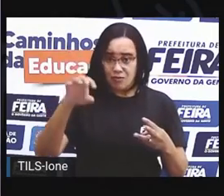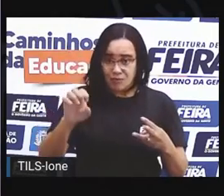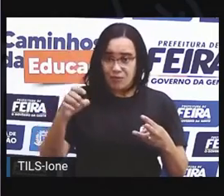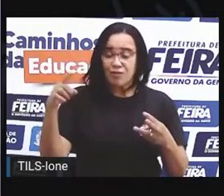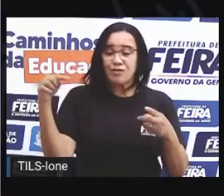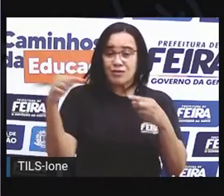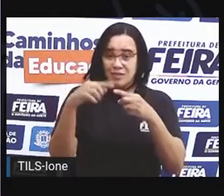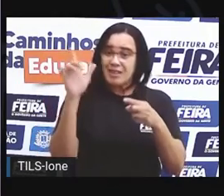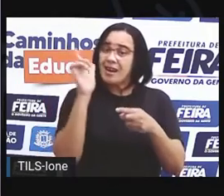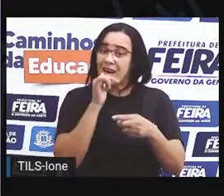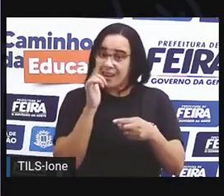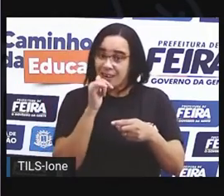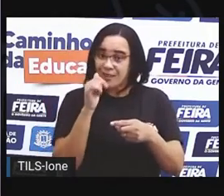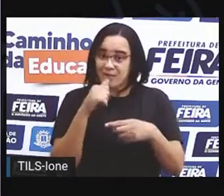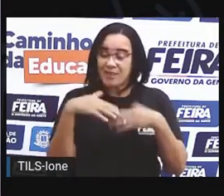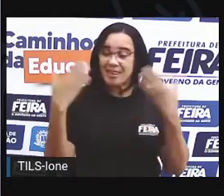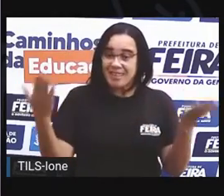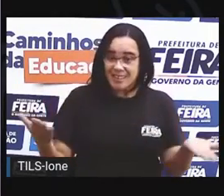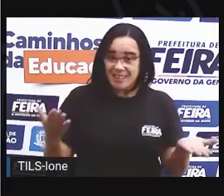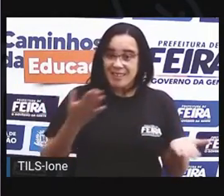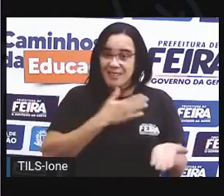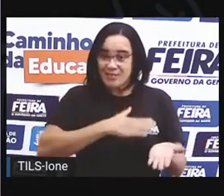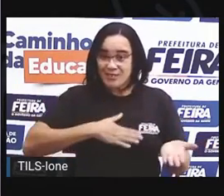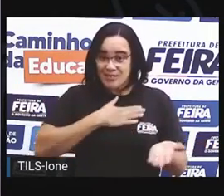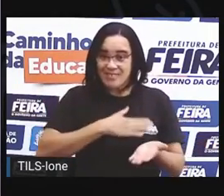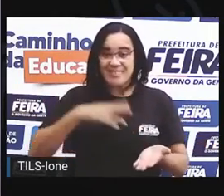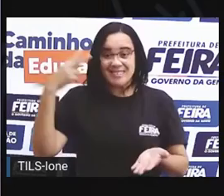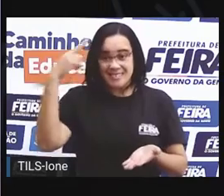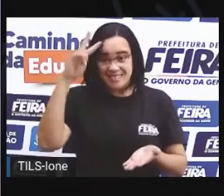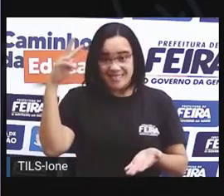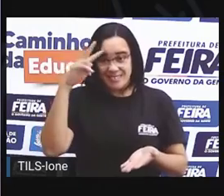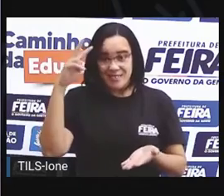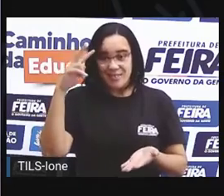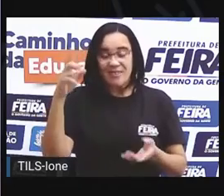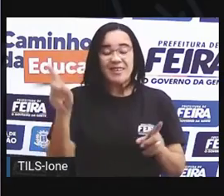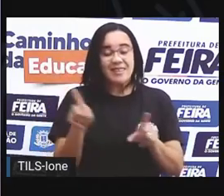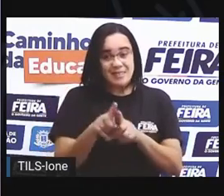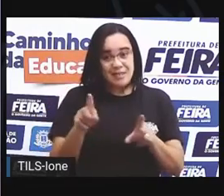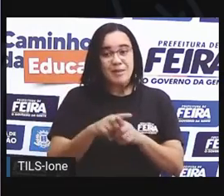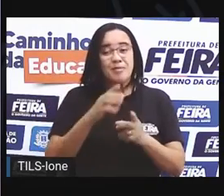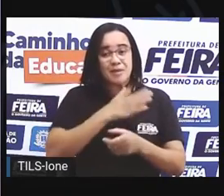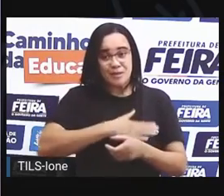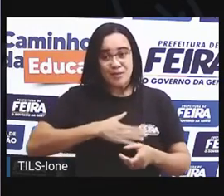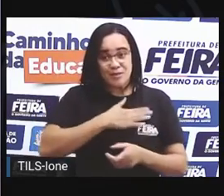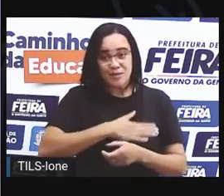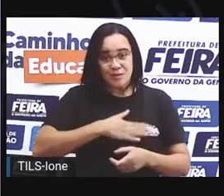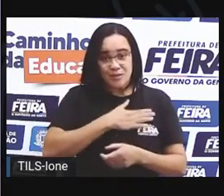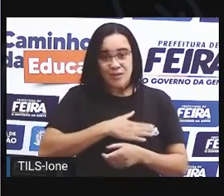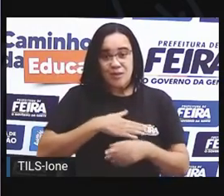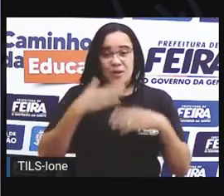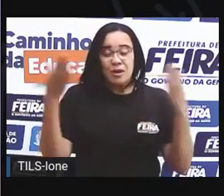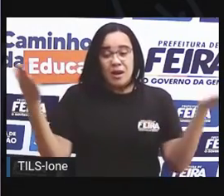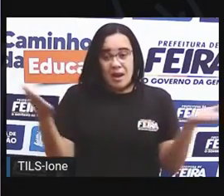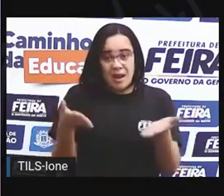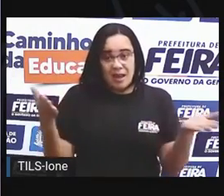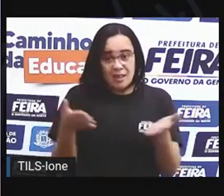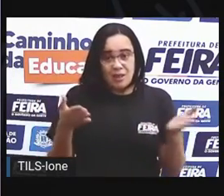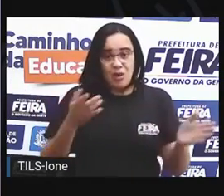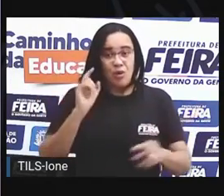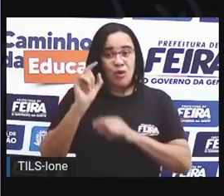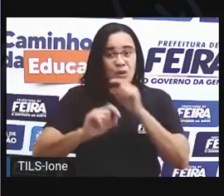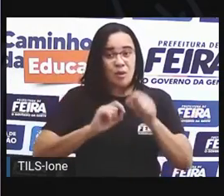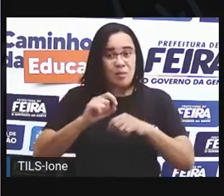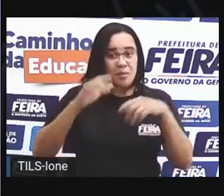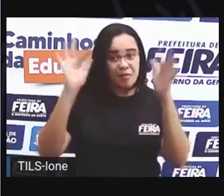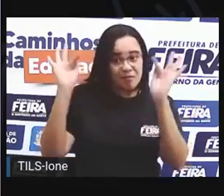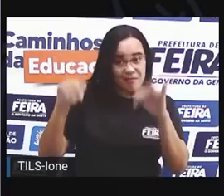Gostaram da história? Eu adorei contar essa história. Que tal agora a gente cantar para acabar? Vamos lá?